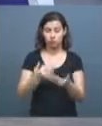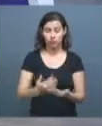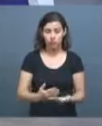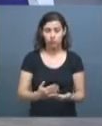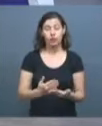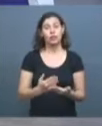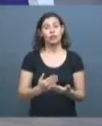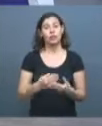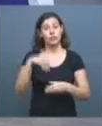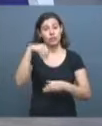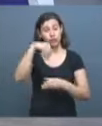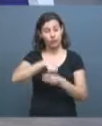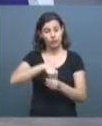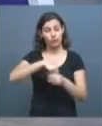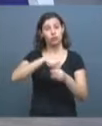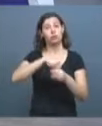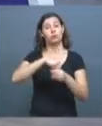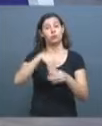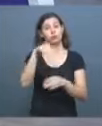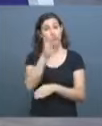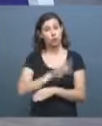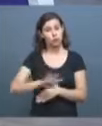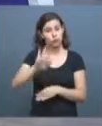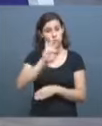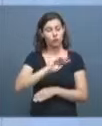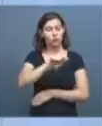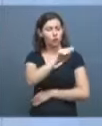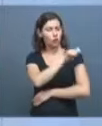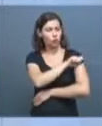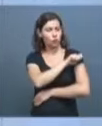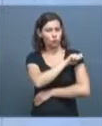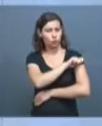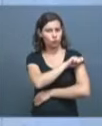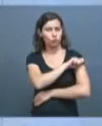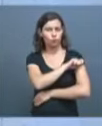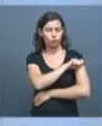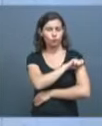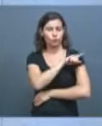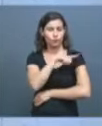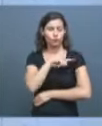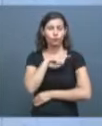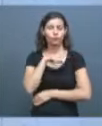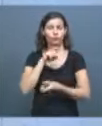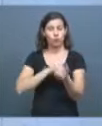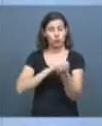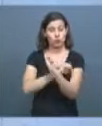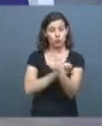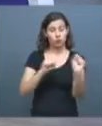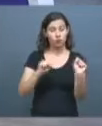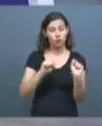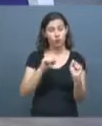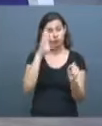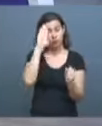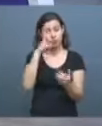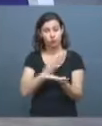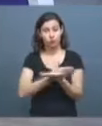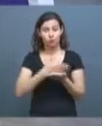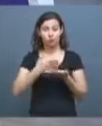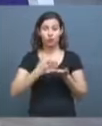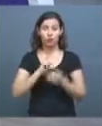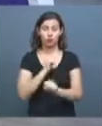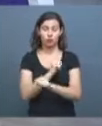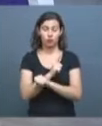de estresse que acomete alunos da UFO, principalmente o pessoal que está no início de